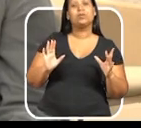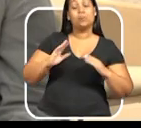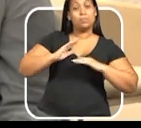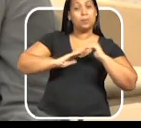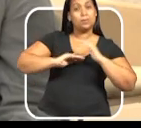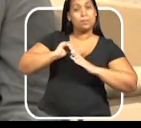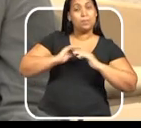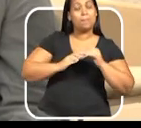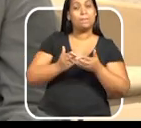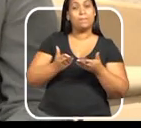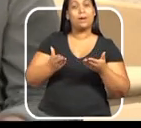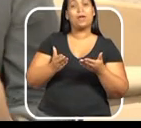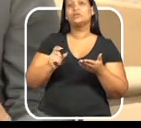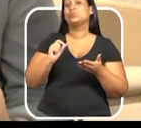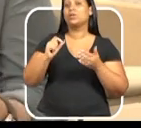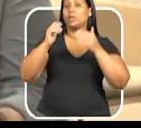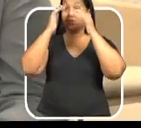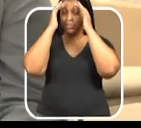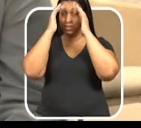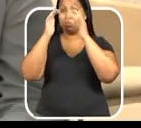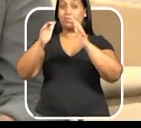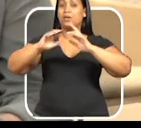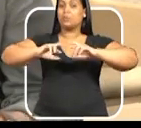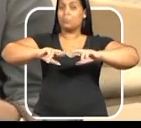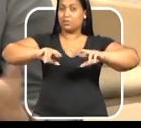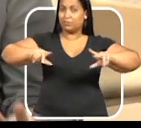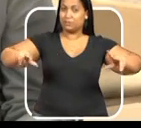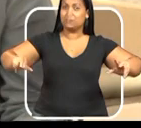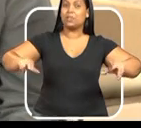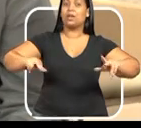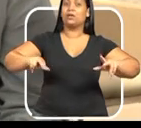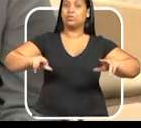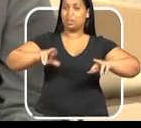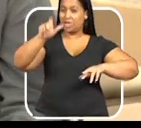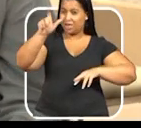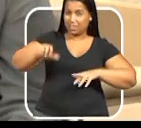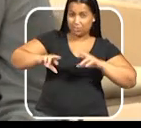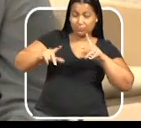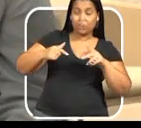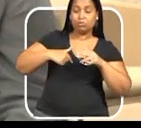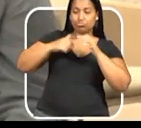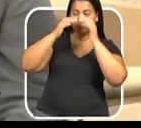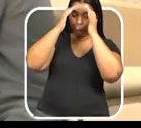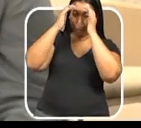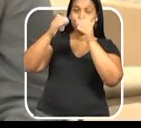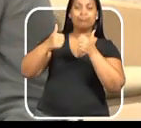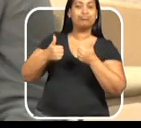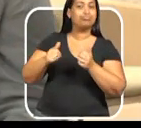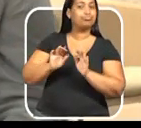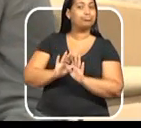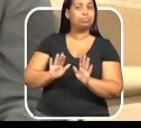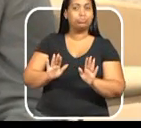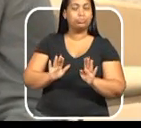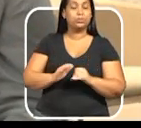prática de respeito à diversidade, de respeito às diferenças, né?